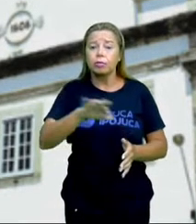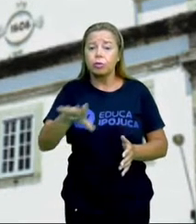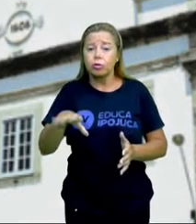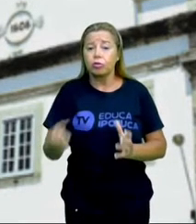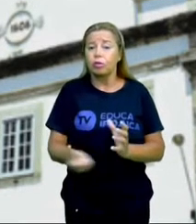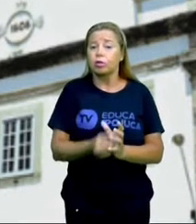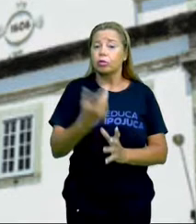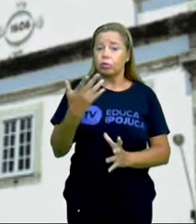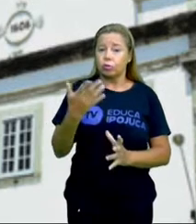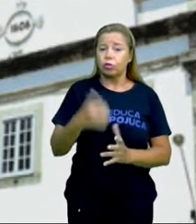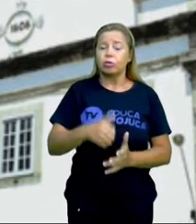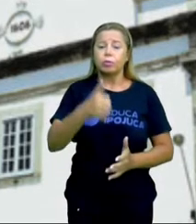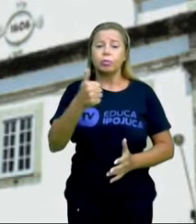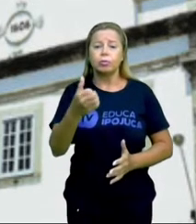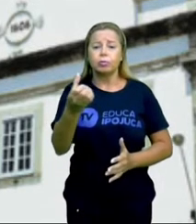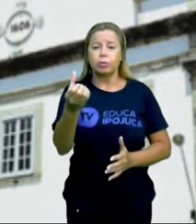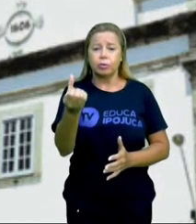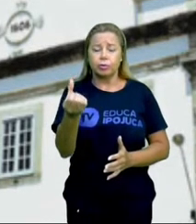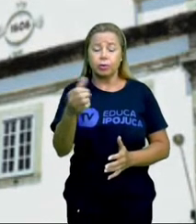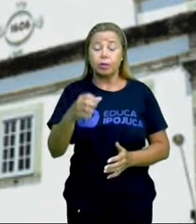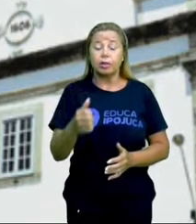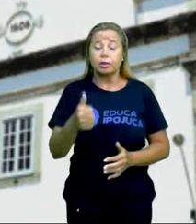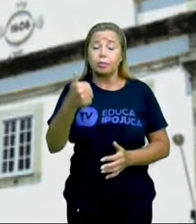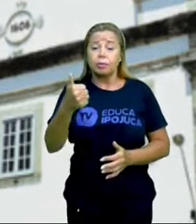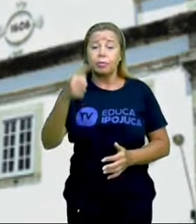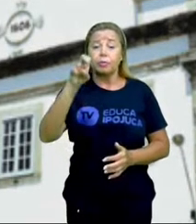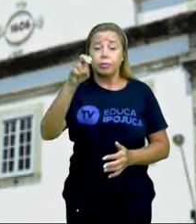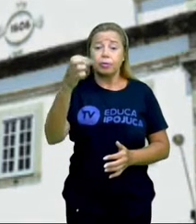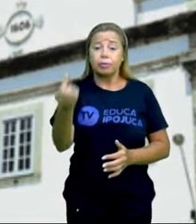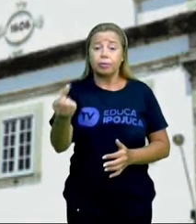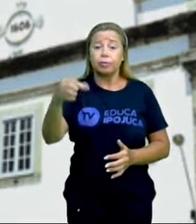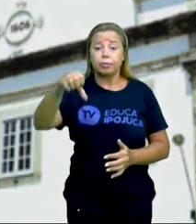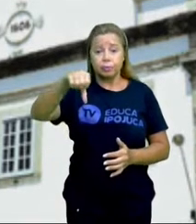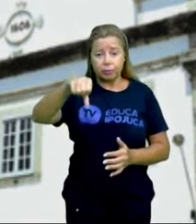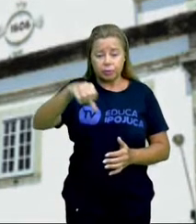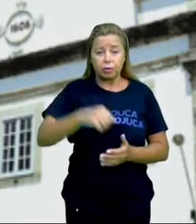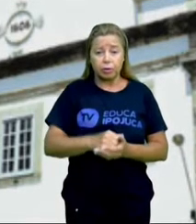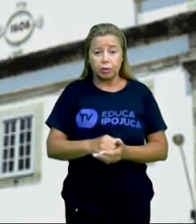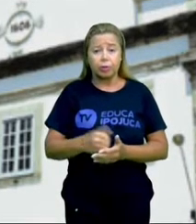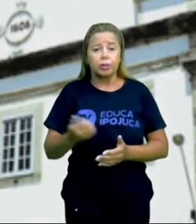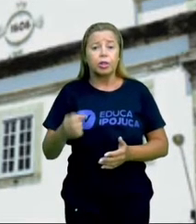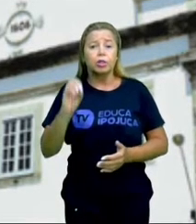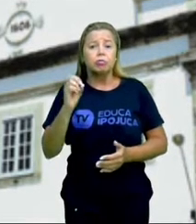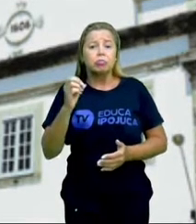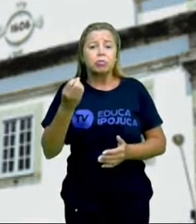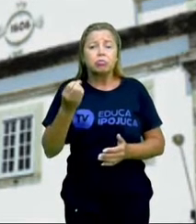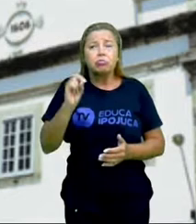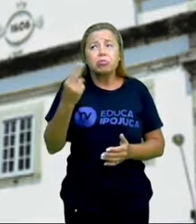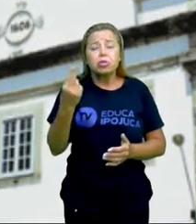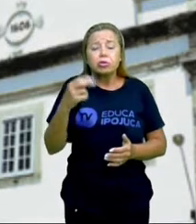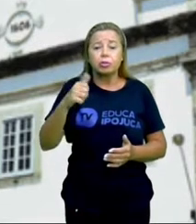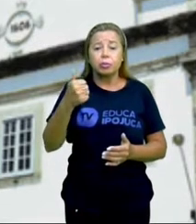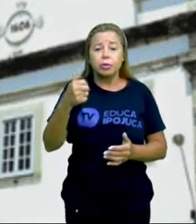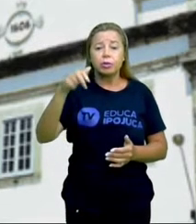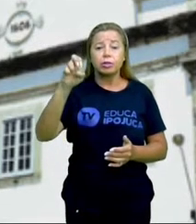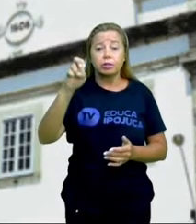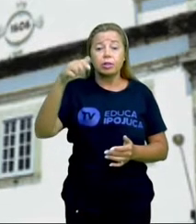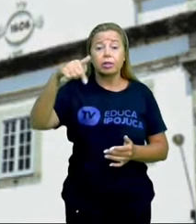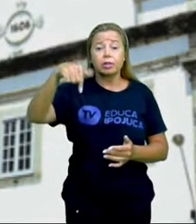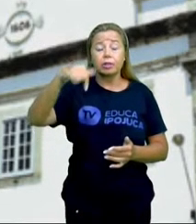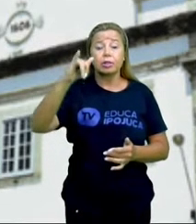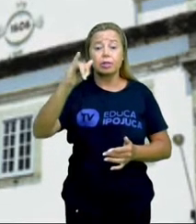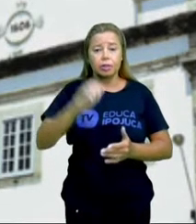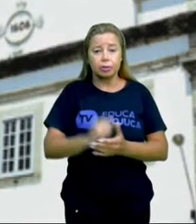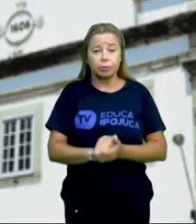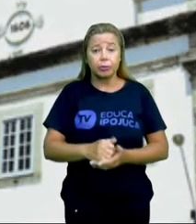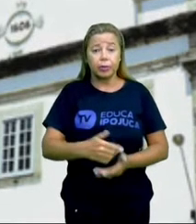1571, quando o donatário de Pernambuco, Duarte Coelho de Albuquerque, desbravou as terras entre os